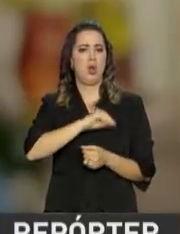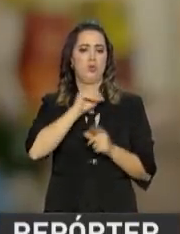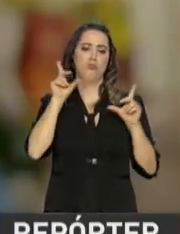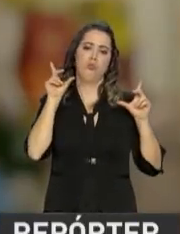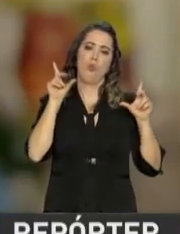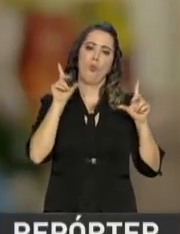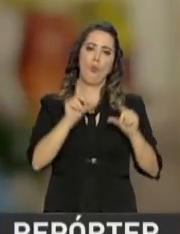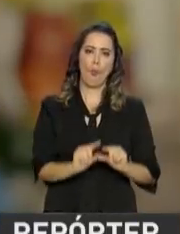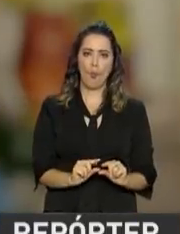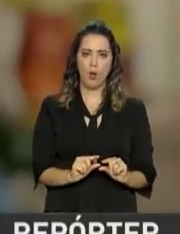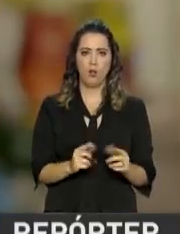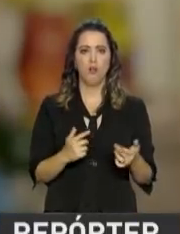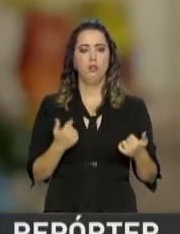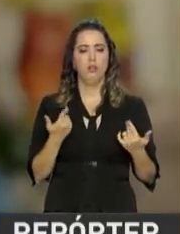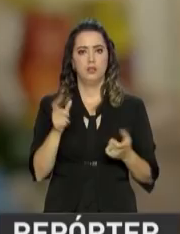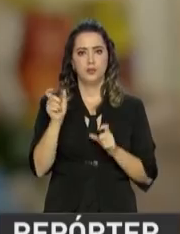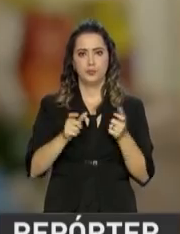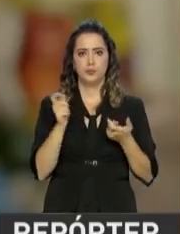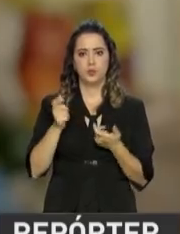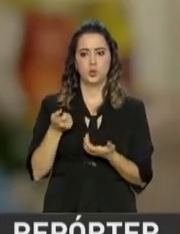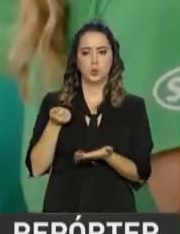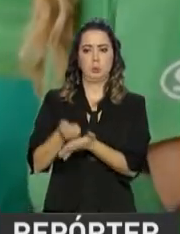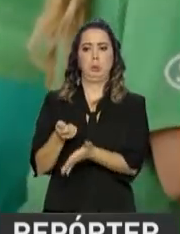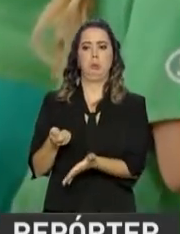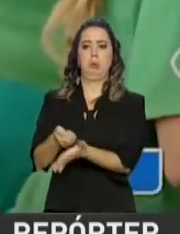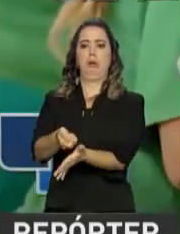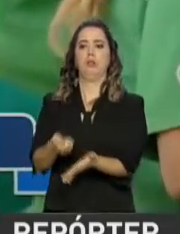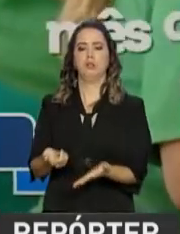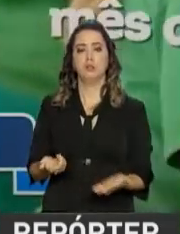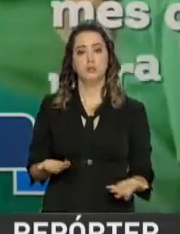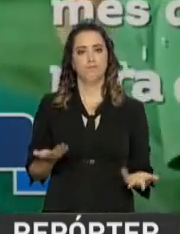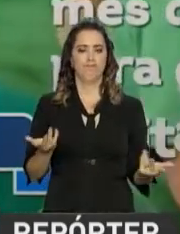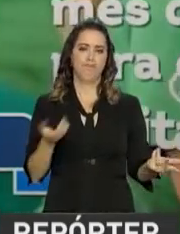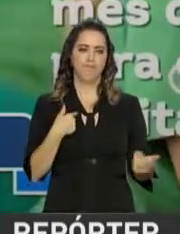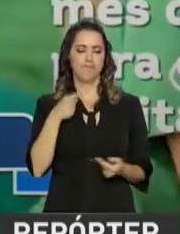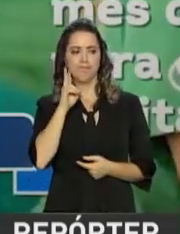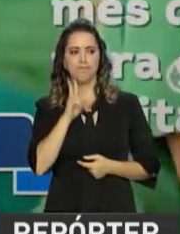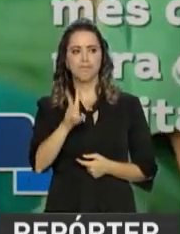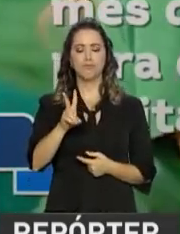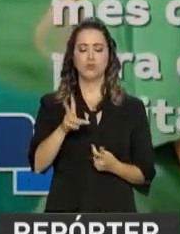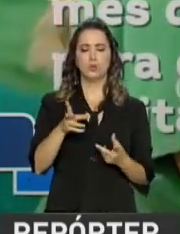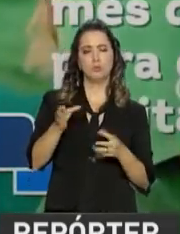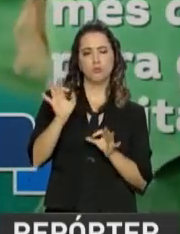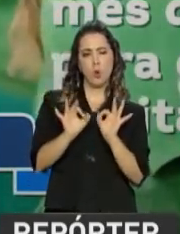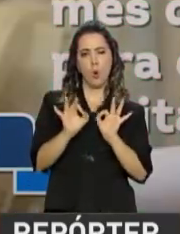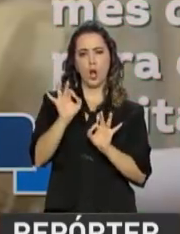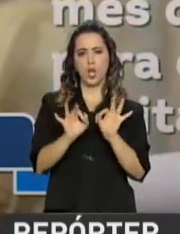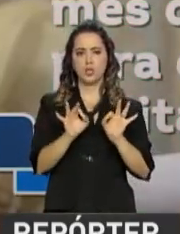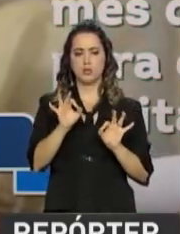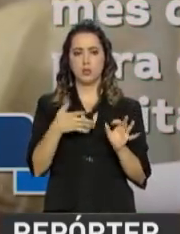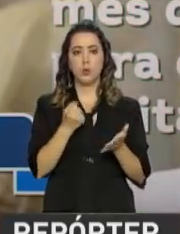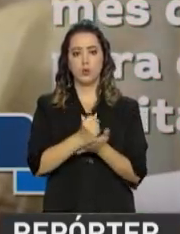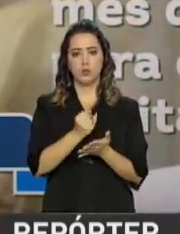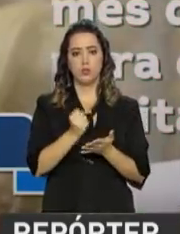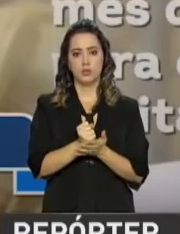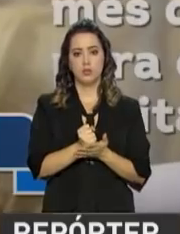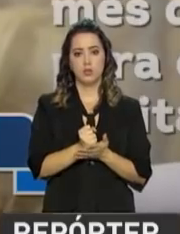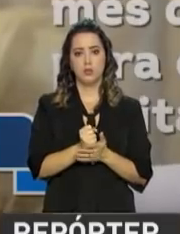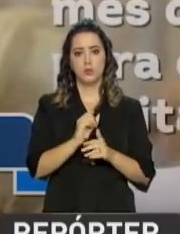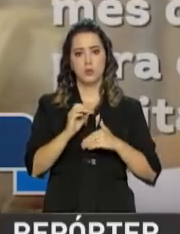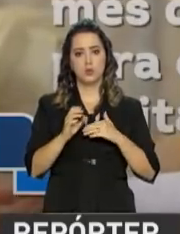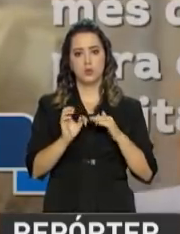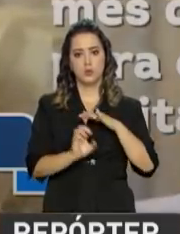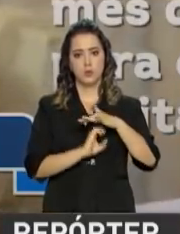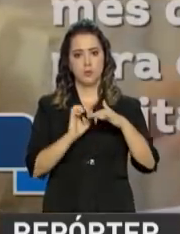explorados pelos que compram esse material reciclado. E a gente fez um trabalho de organização. Contratamos uma empresa